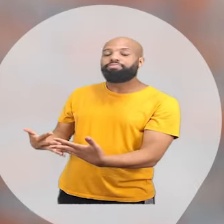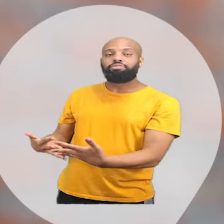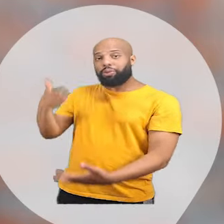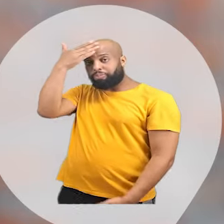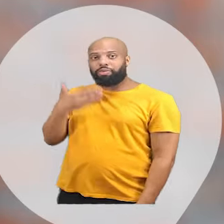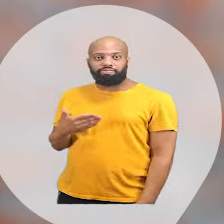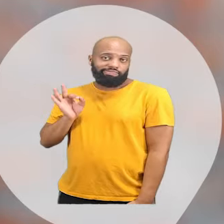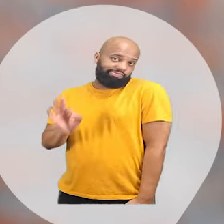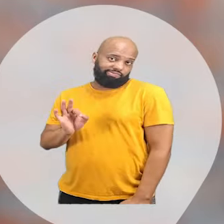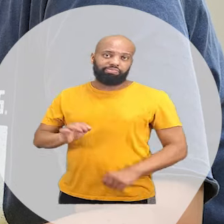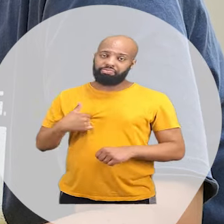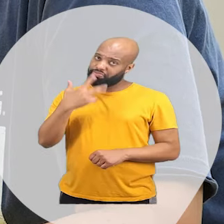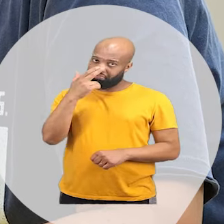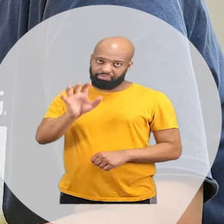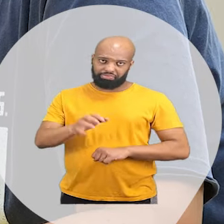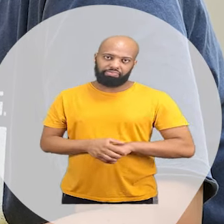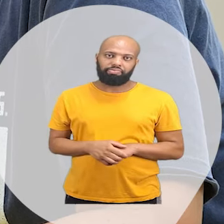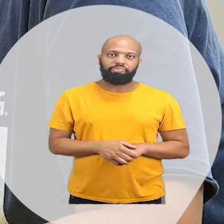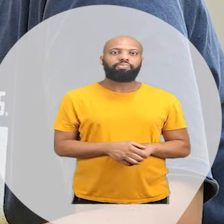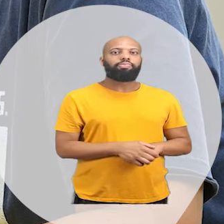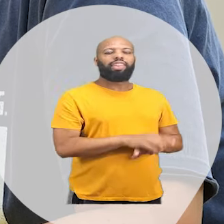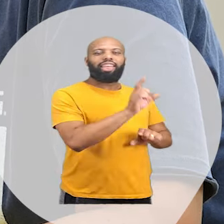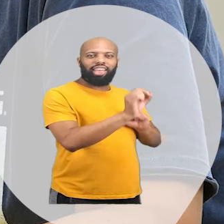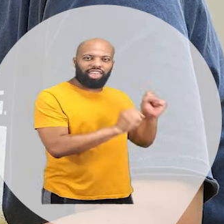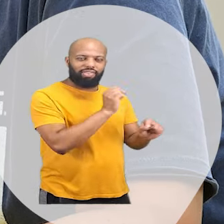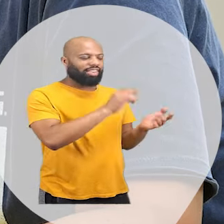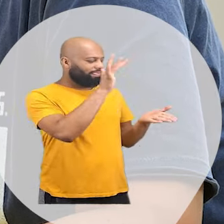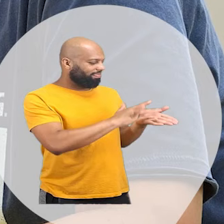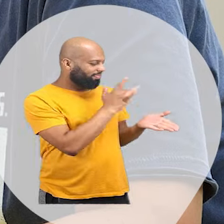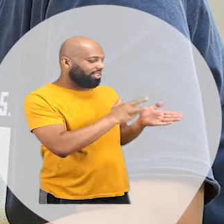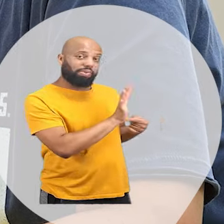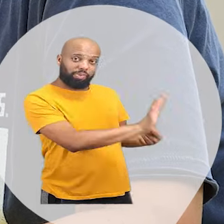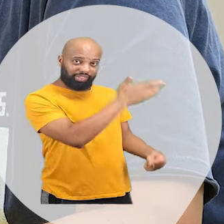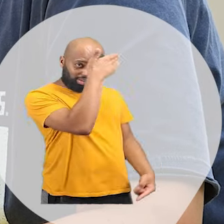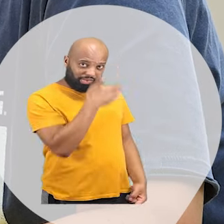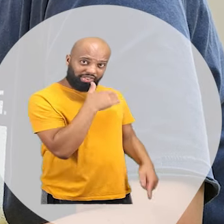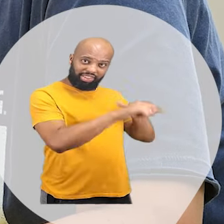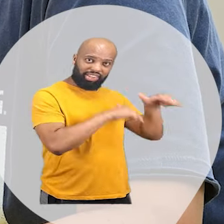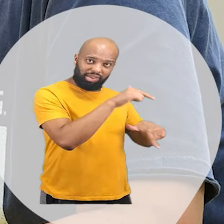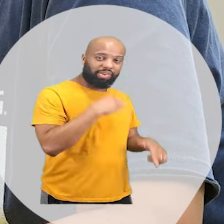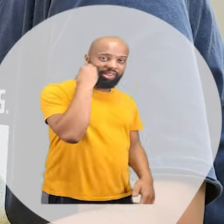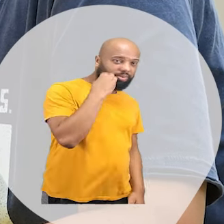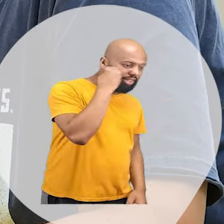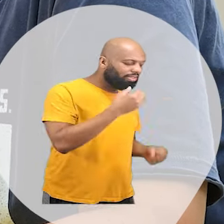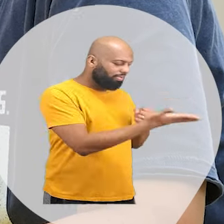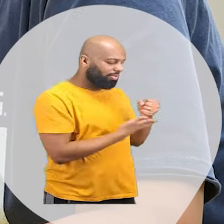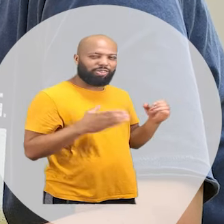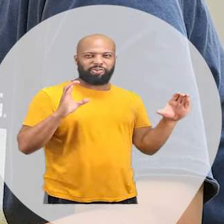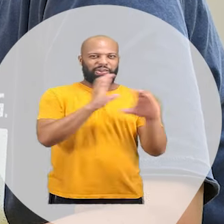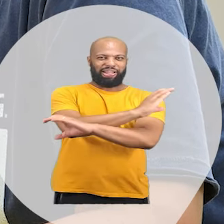e provar né é portfólio é experiência é fundamento